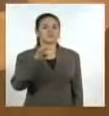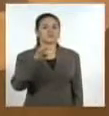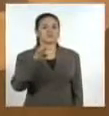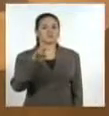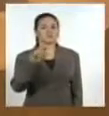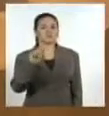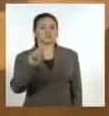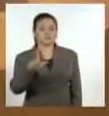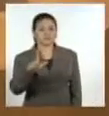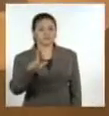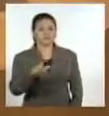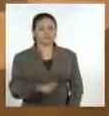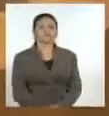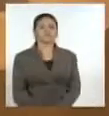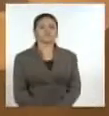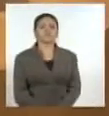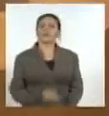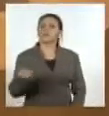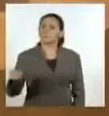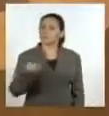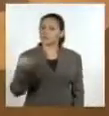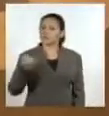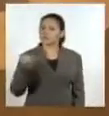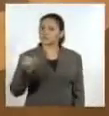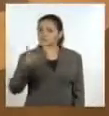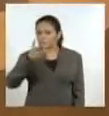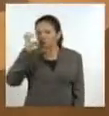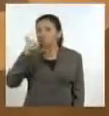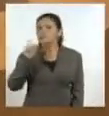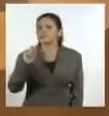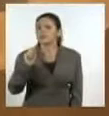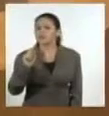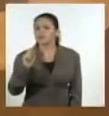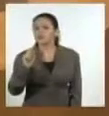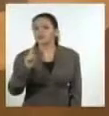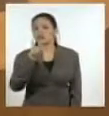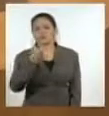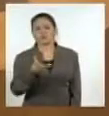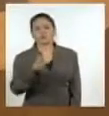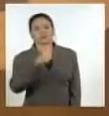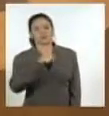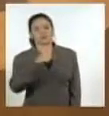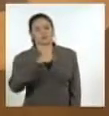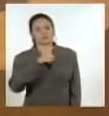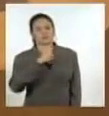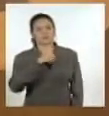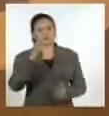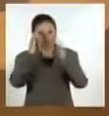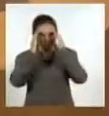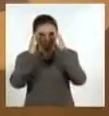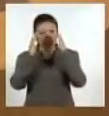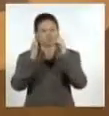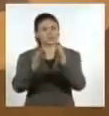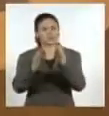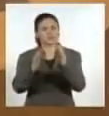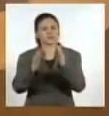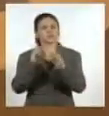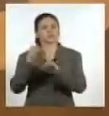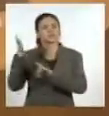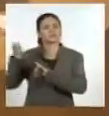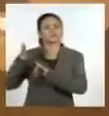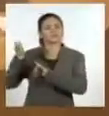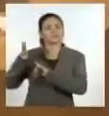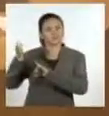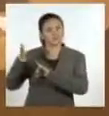comportam os homens que têm dignidade e que respeitam a sua palavra. E ao visitar, um deles era Clóvis Nova